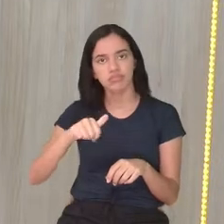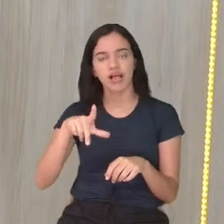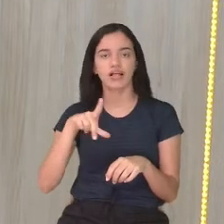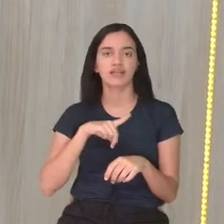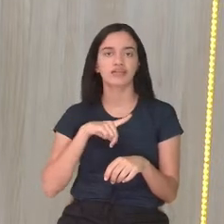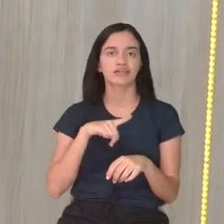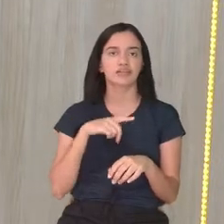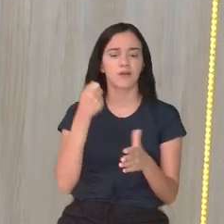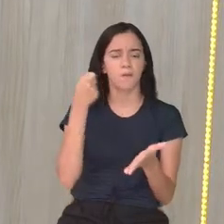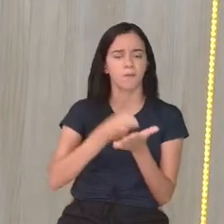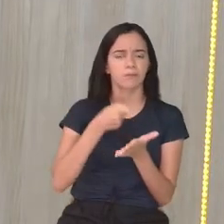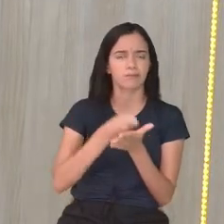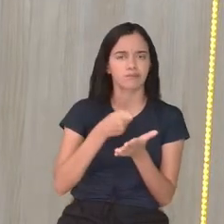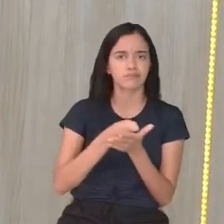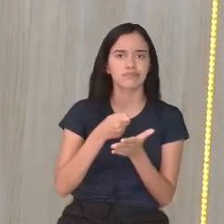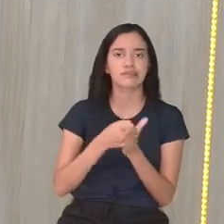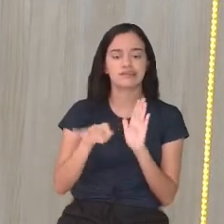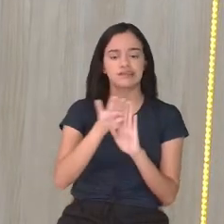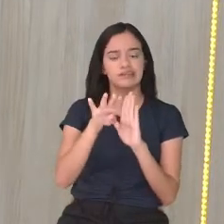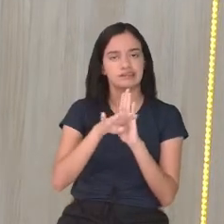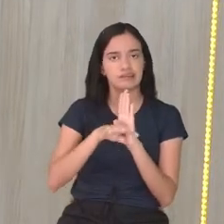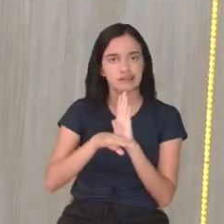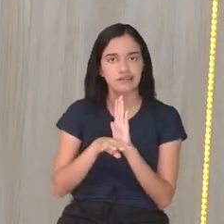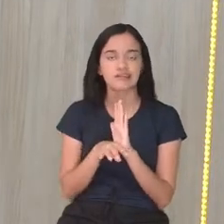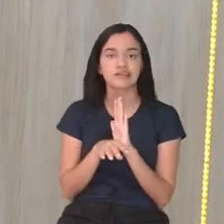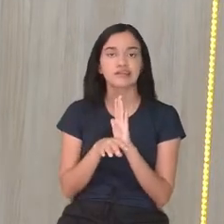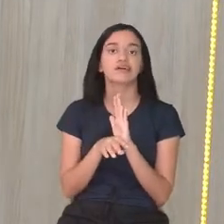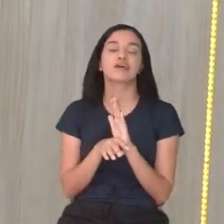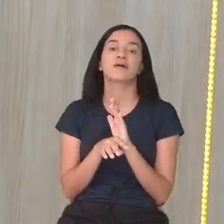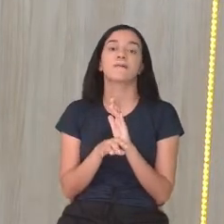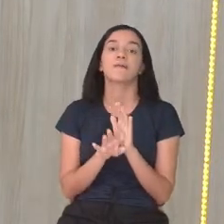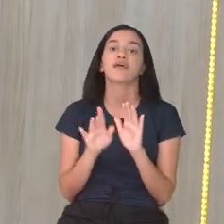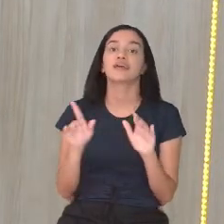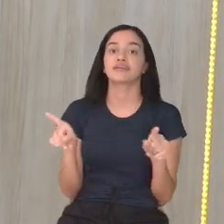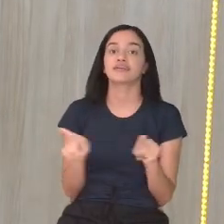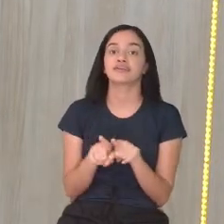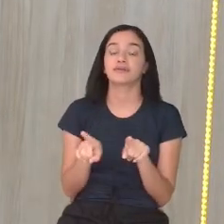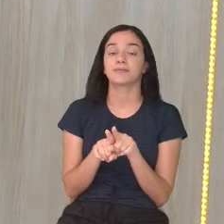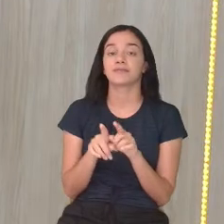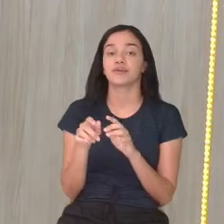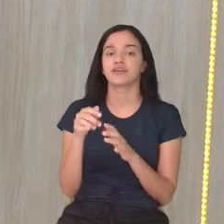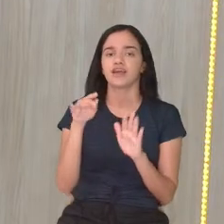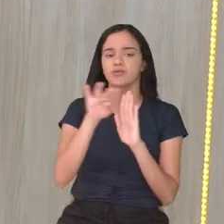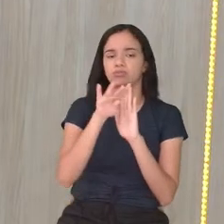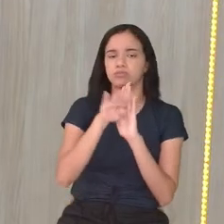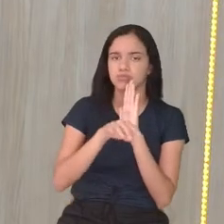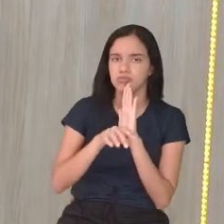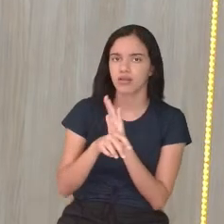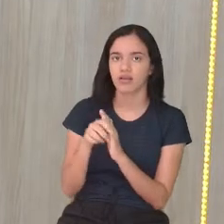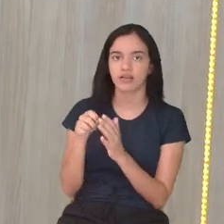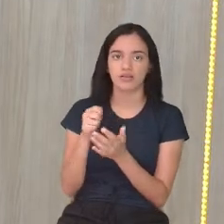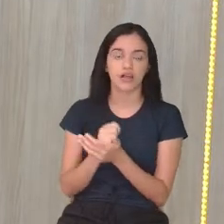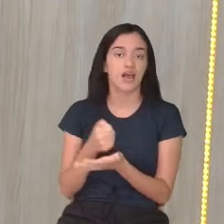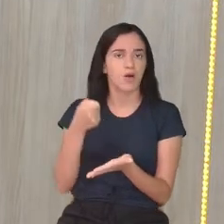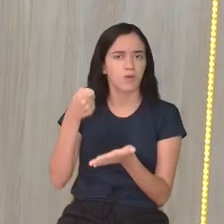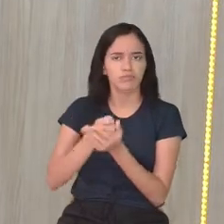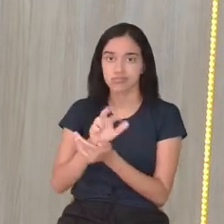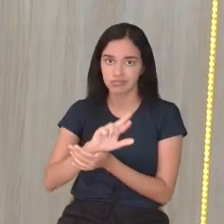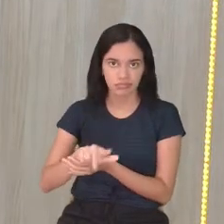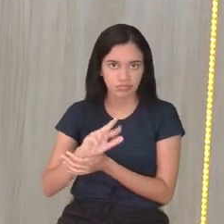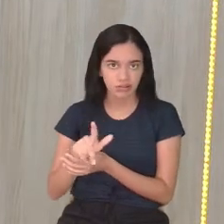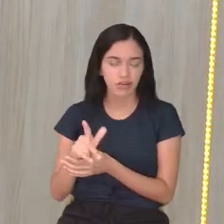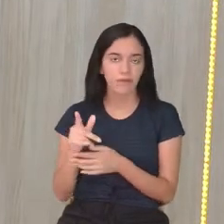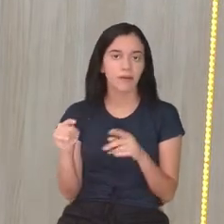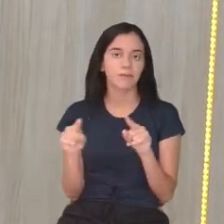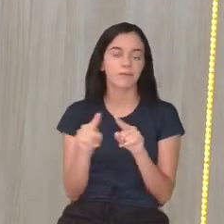manobras obrigatórias, têm as não obrigatórias, que inclusive essas não obrigatórias são as que entram,